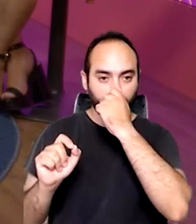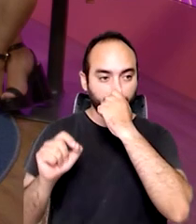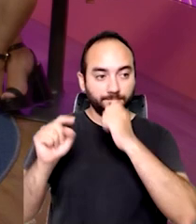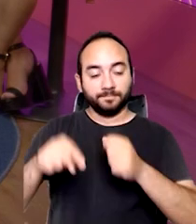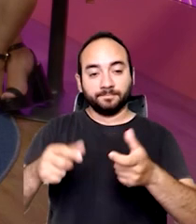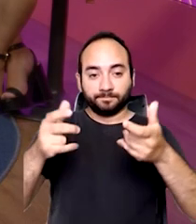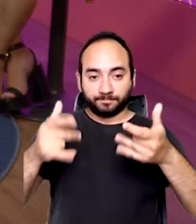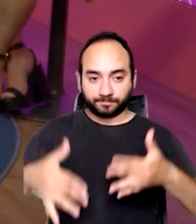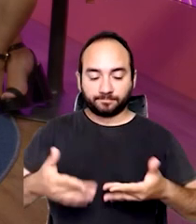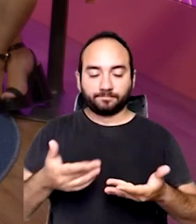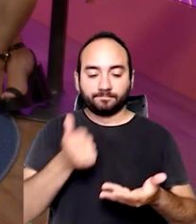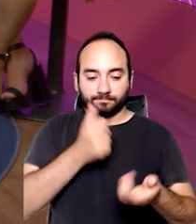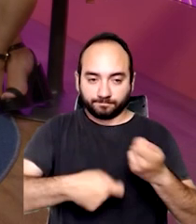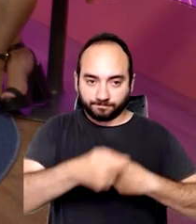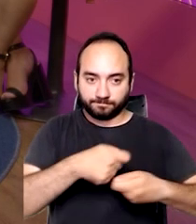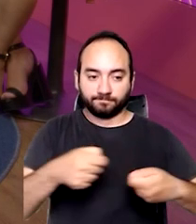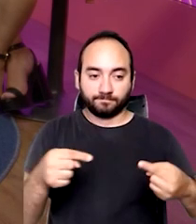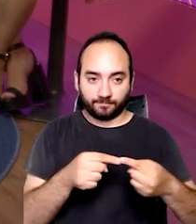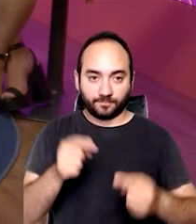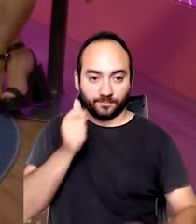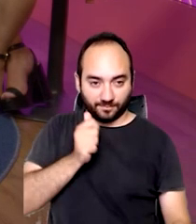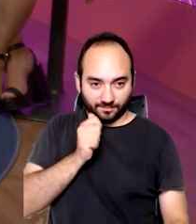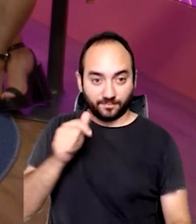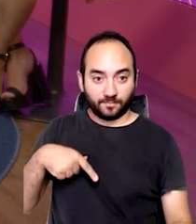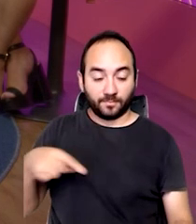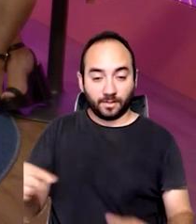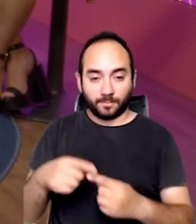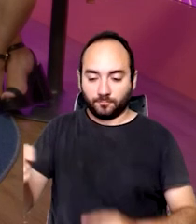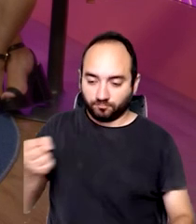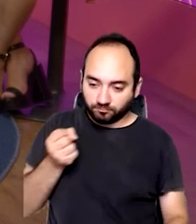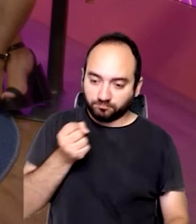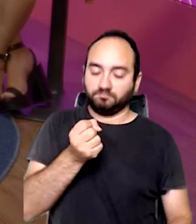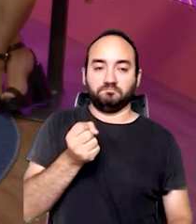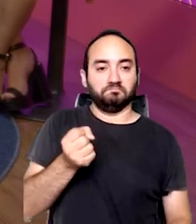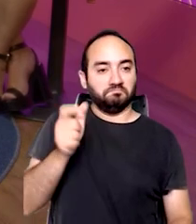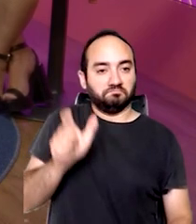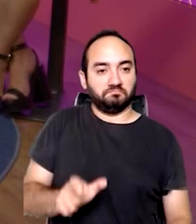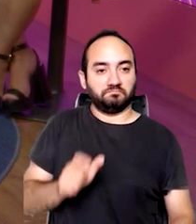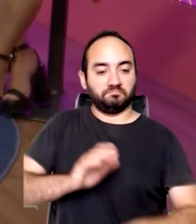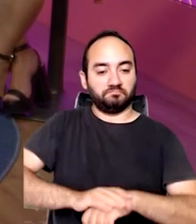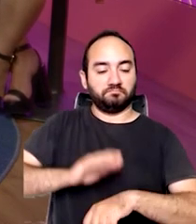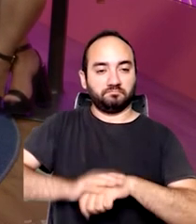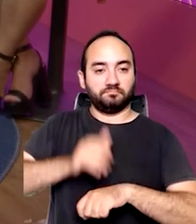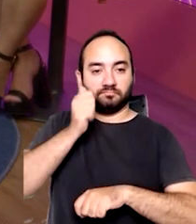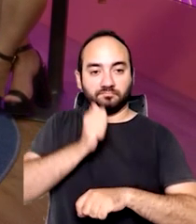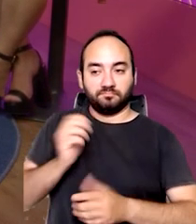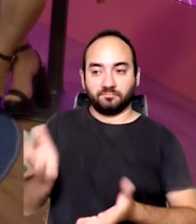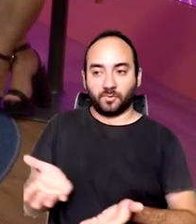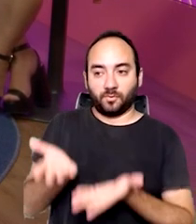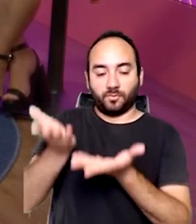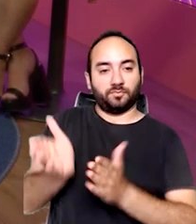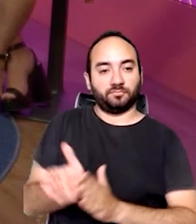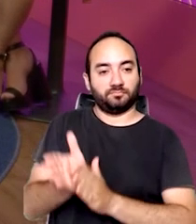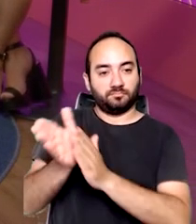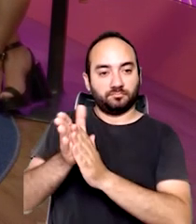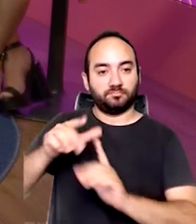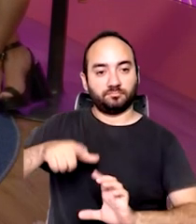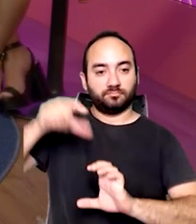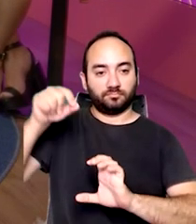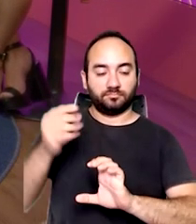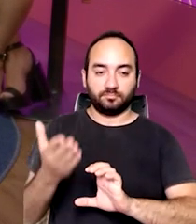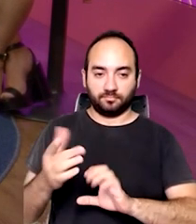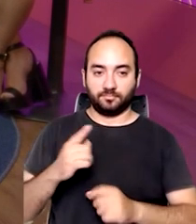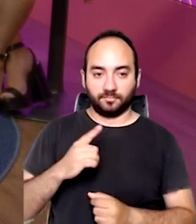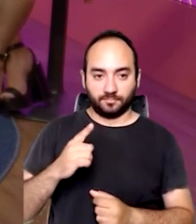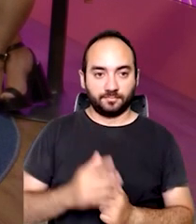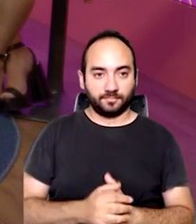prêmio sebra mulher de negócios ele foi criado para dar empoderamento e dar a o palco paraa mulher